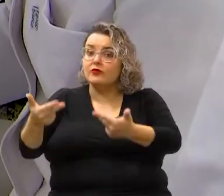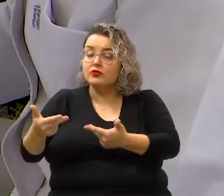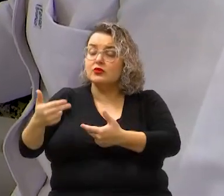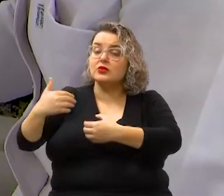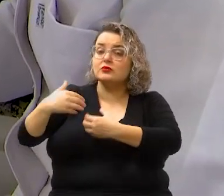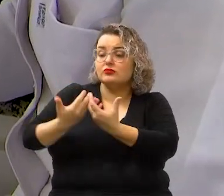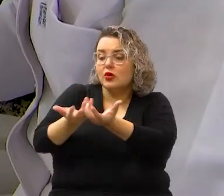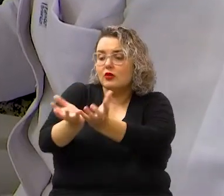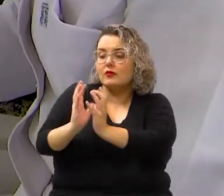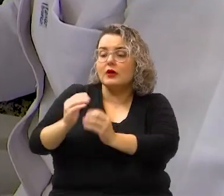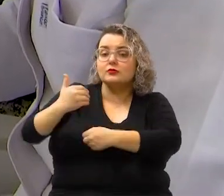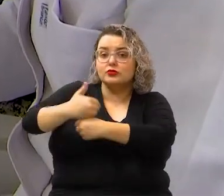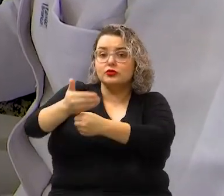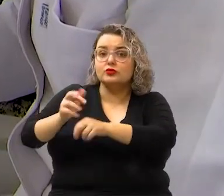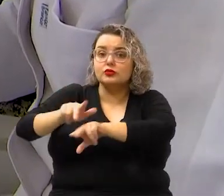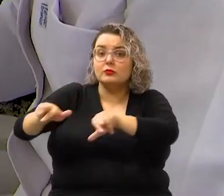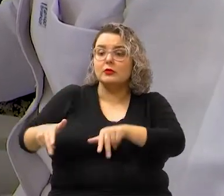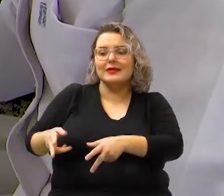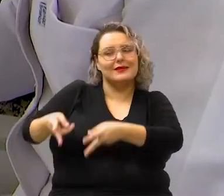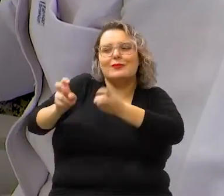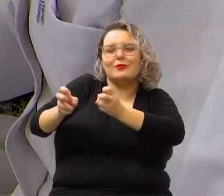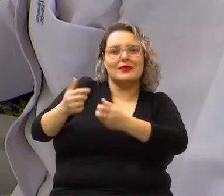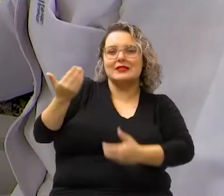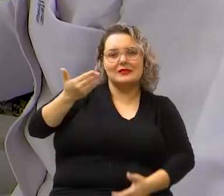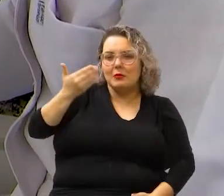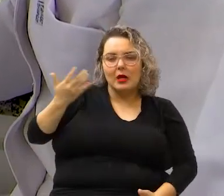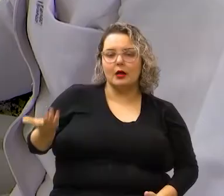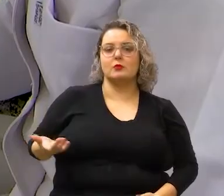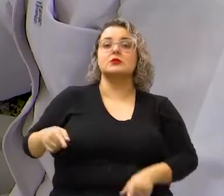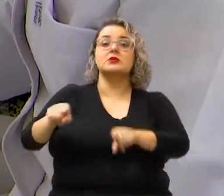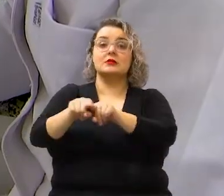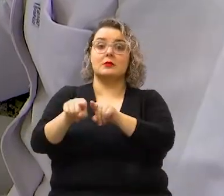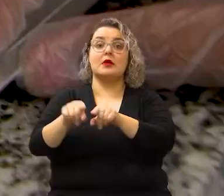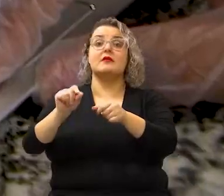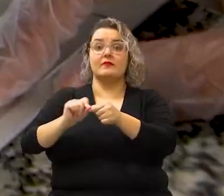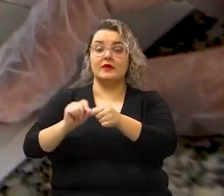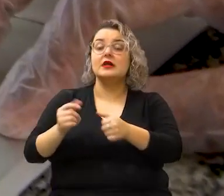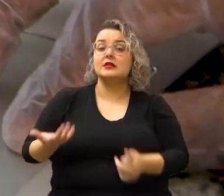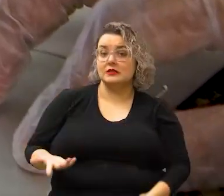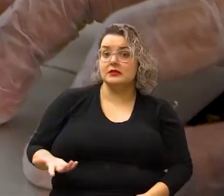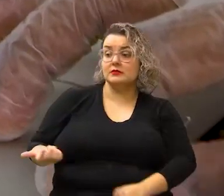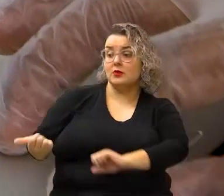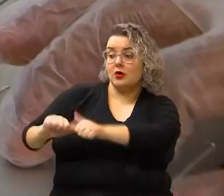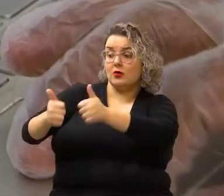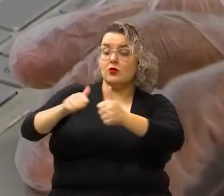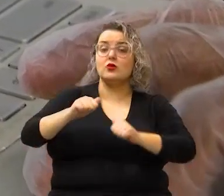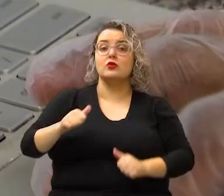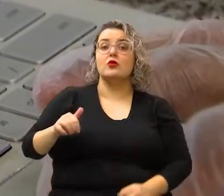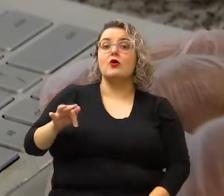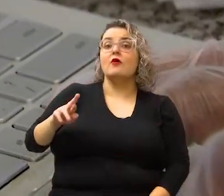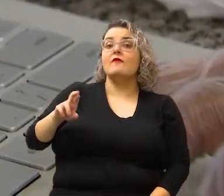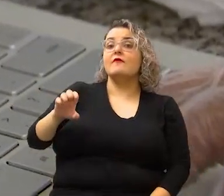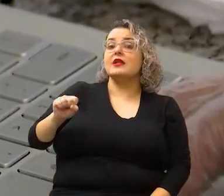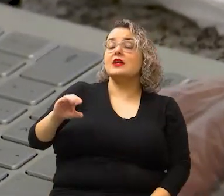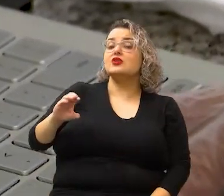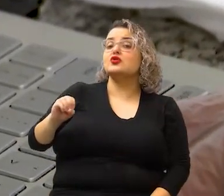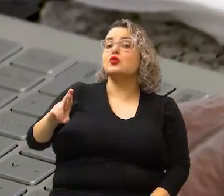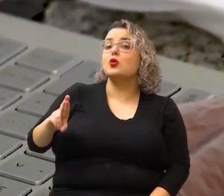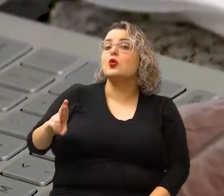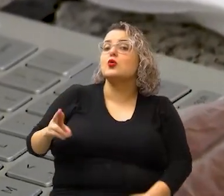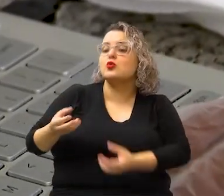possível identificar o amadurecimento a olho nu, é possível também fazer uma avaliação do frescor dos